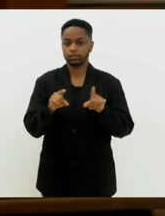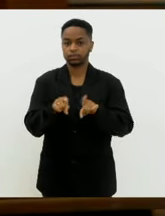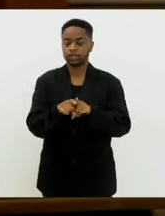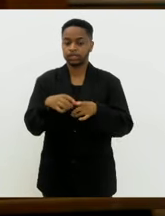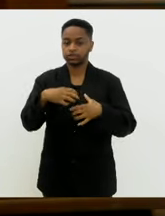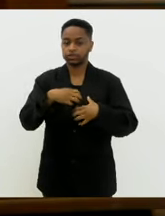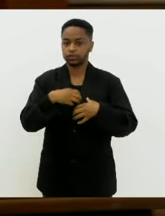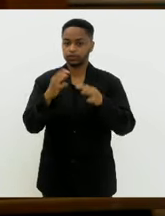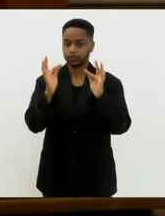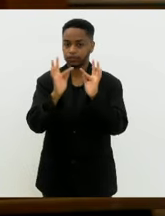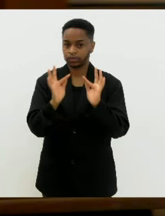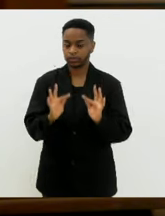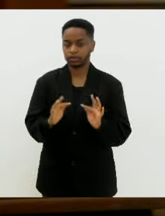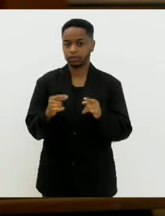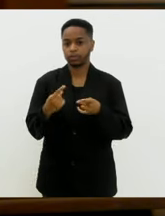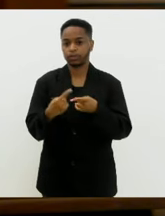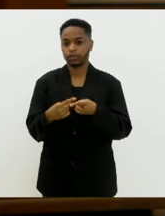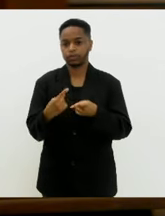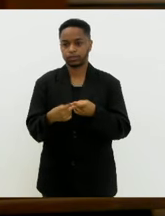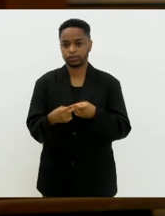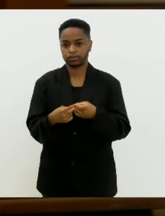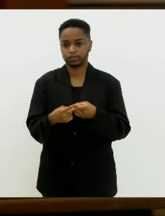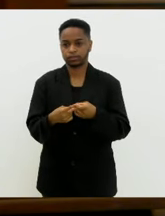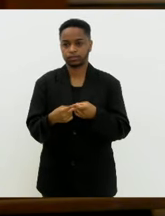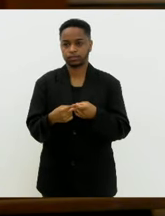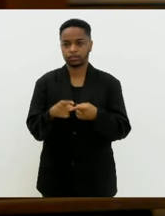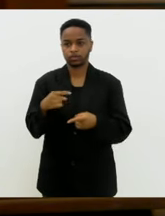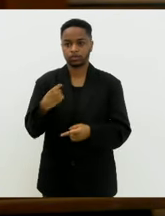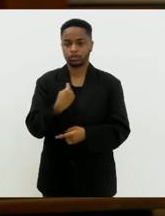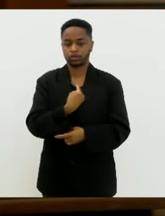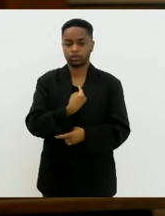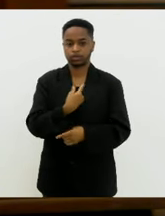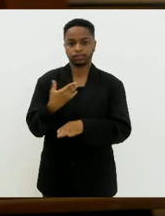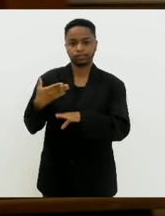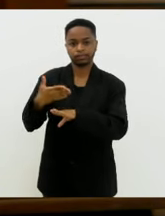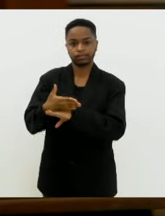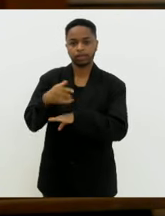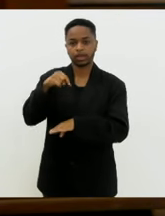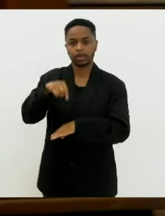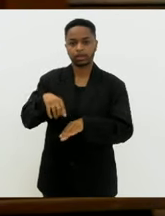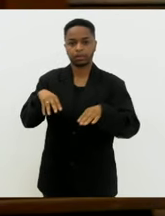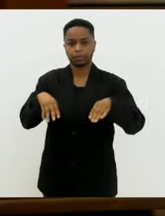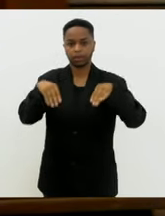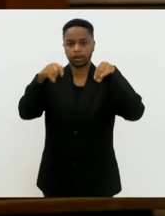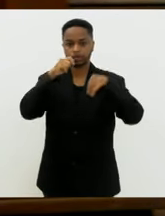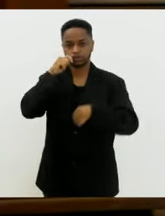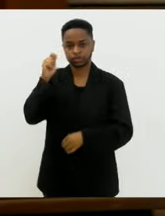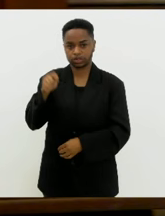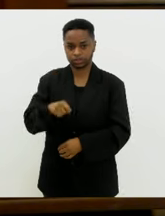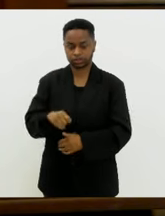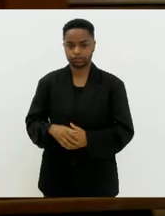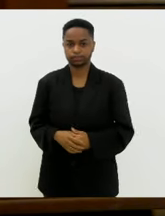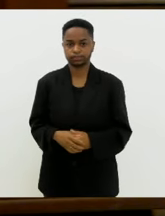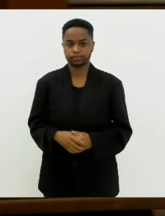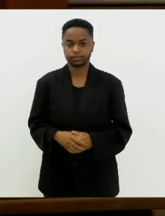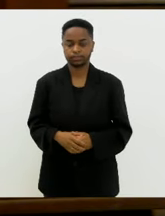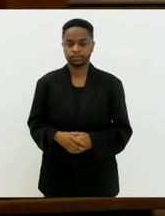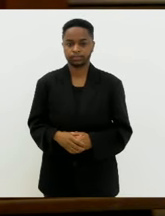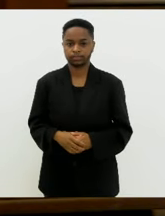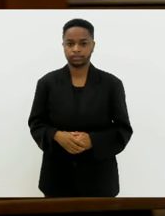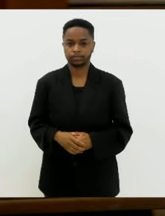porque estamos no Palácio Tiradentes. aqui é o